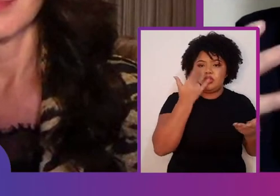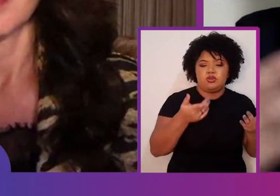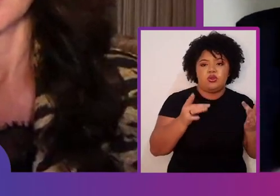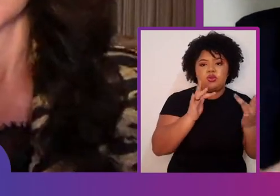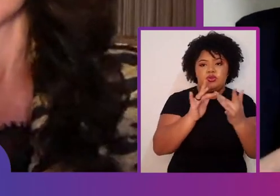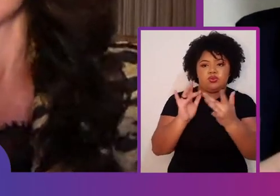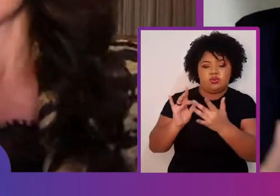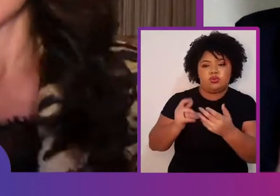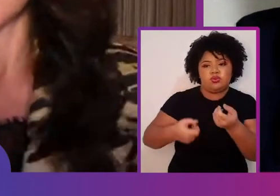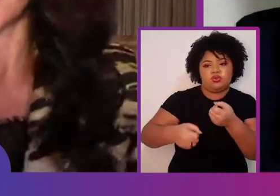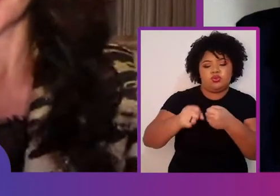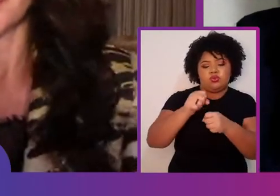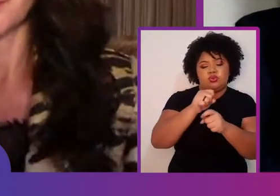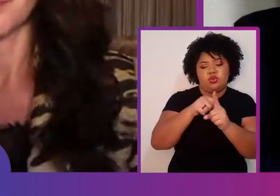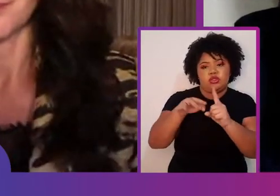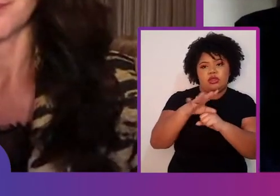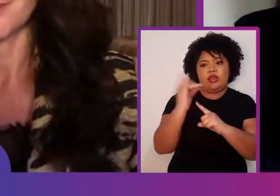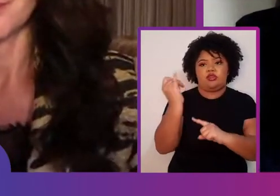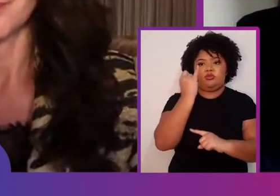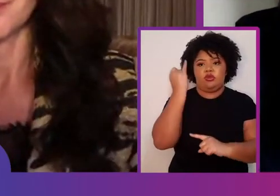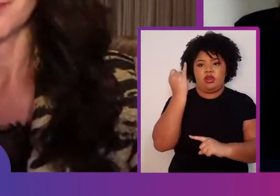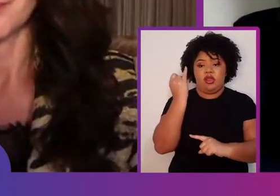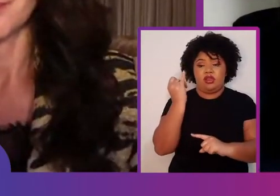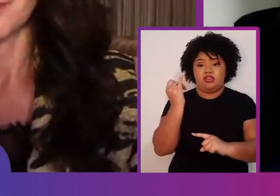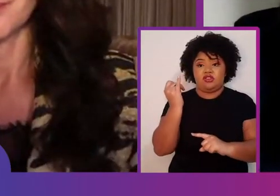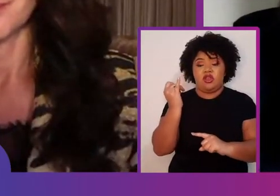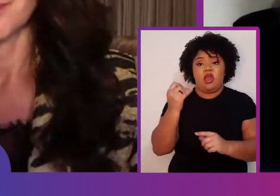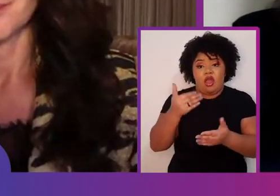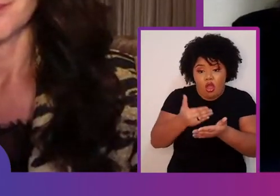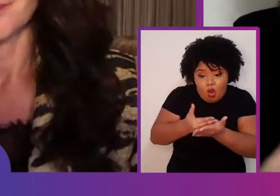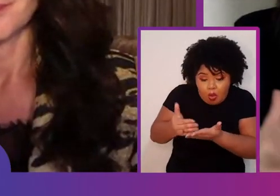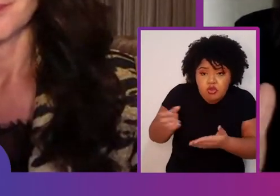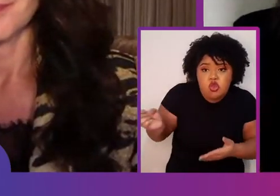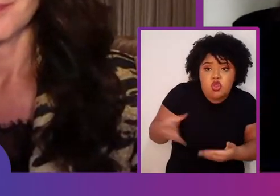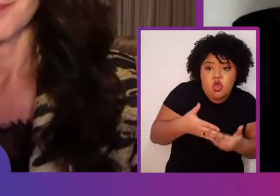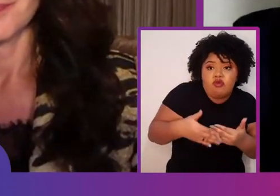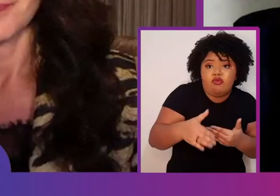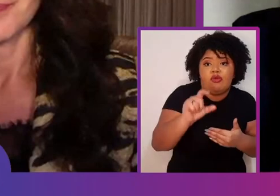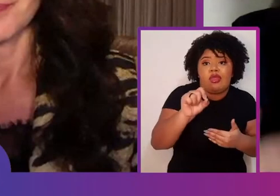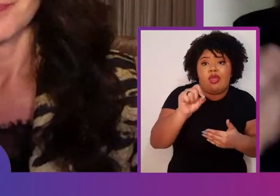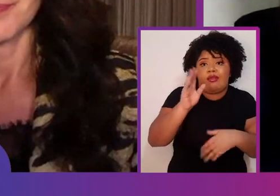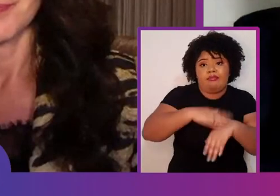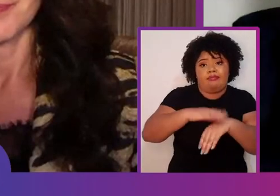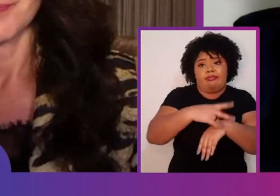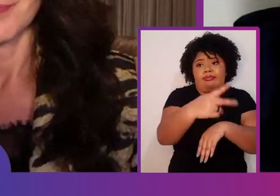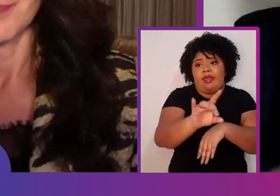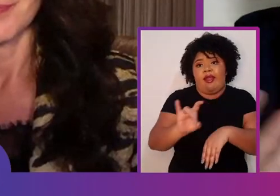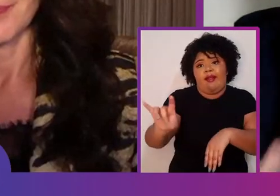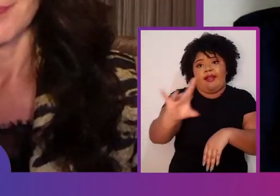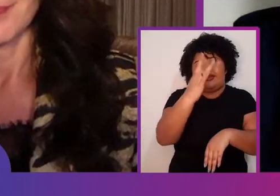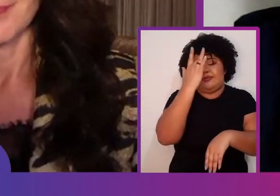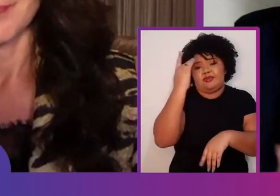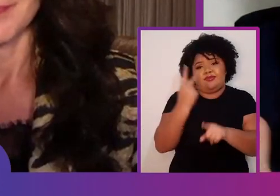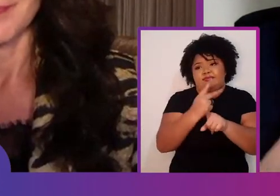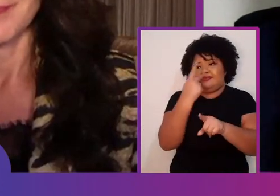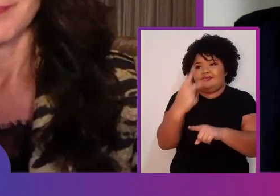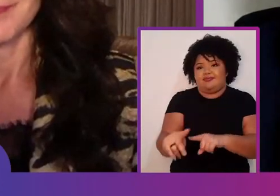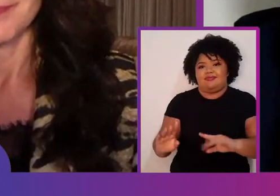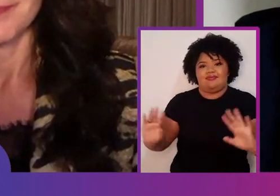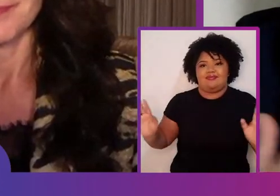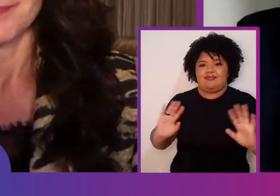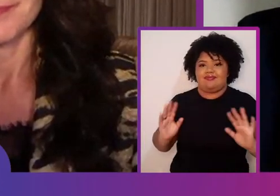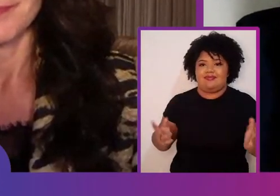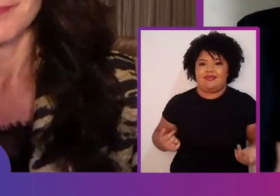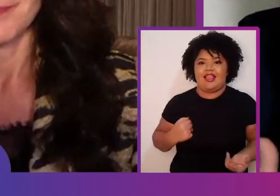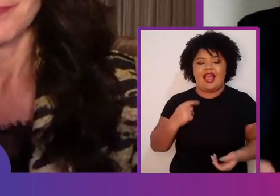um se vira agora foi muito egoico. A gente anunciou o século XXI como a era de Aquário, onde tudo ia ficar muito